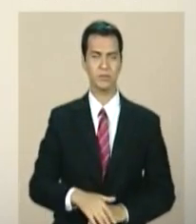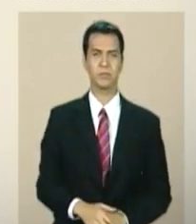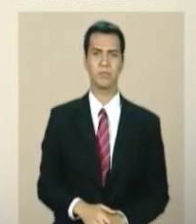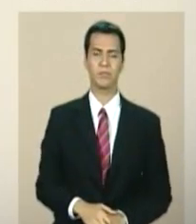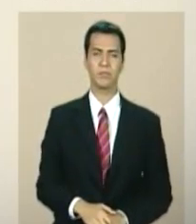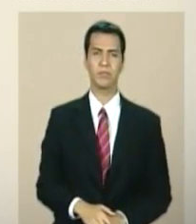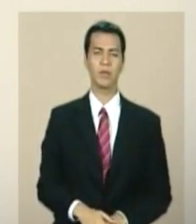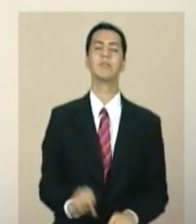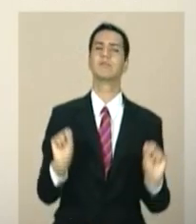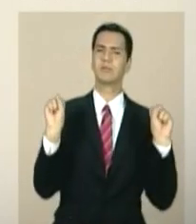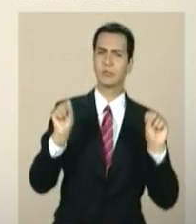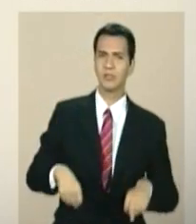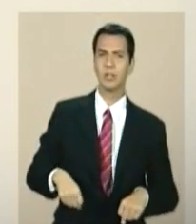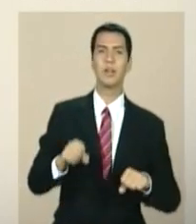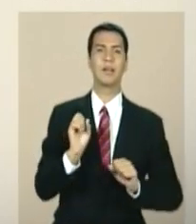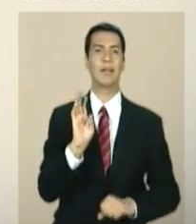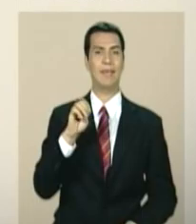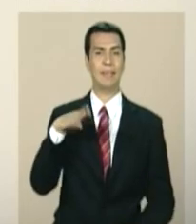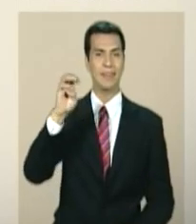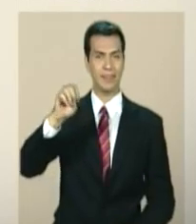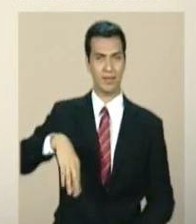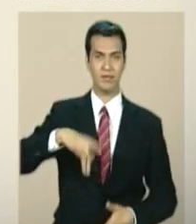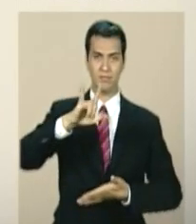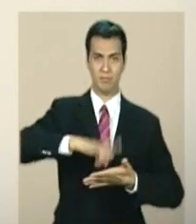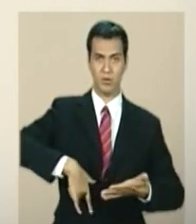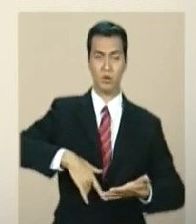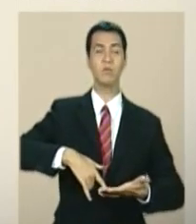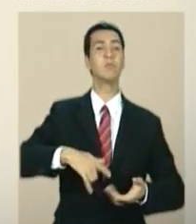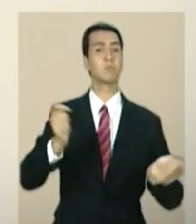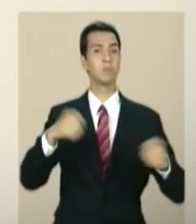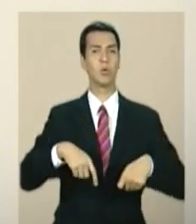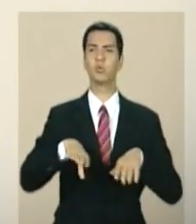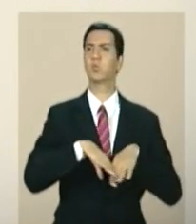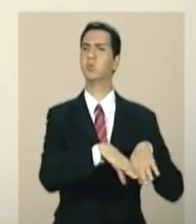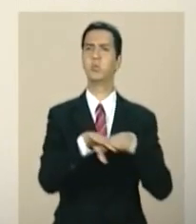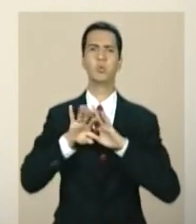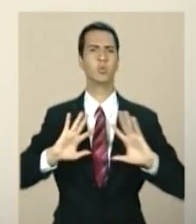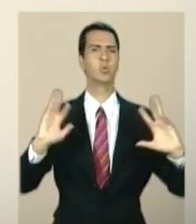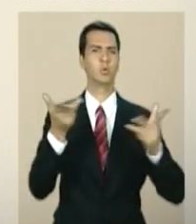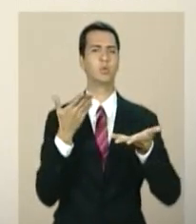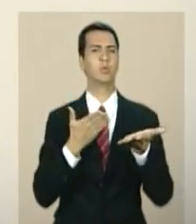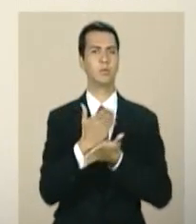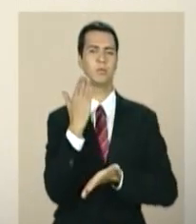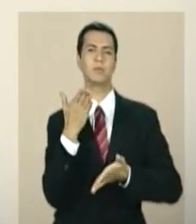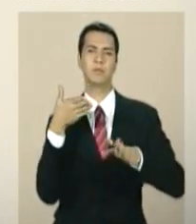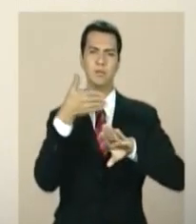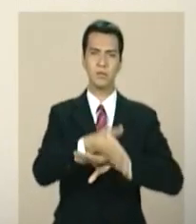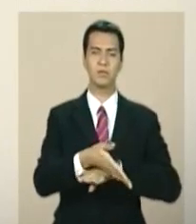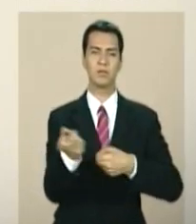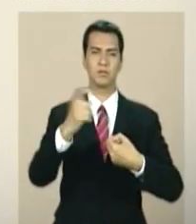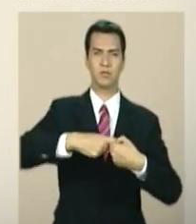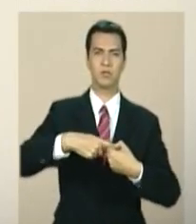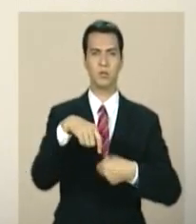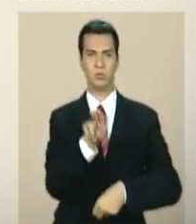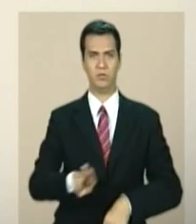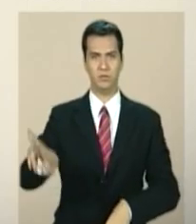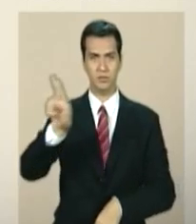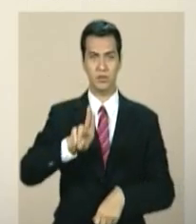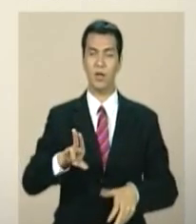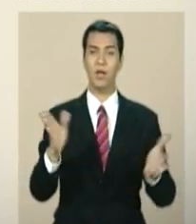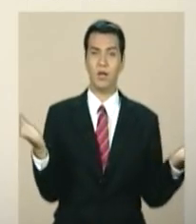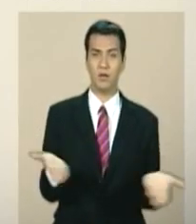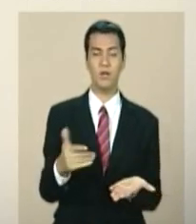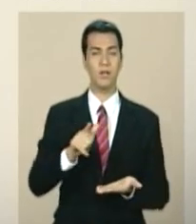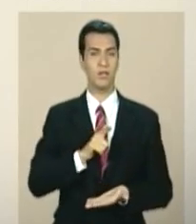superior além de poder escolher entre as 95 instituições públicas do cesu com a nota do ENEM o